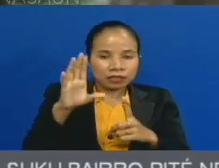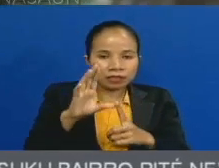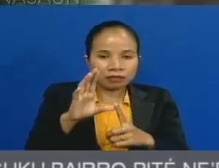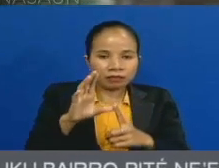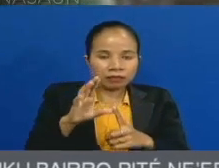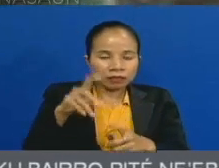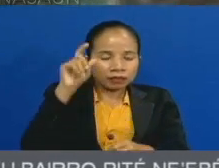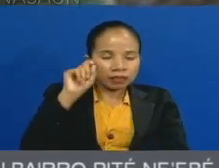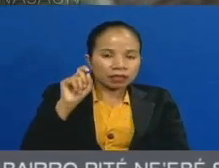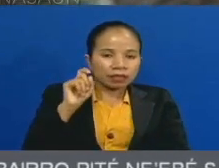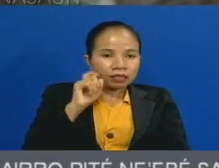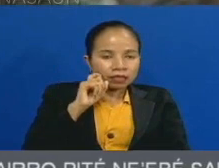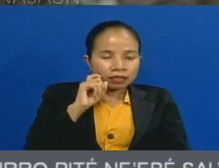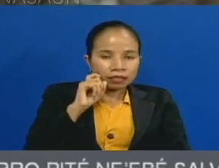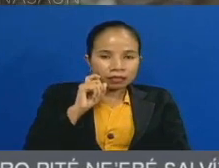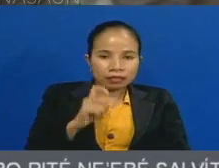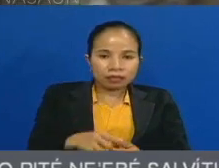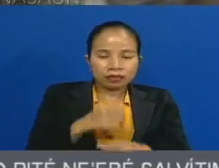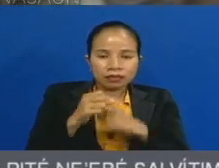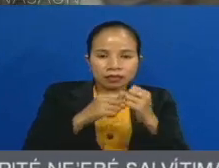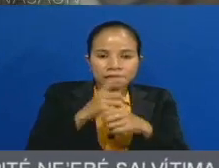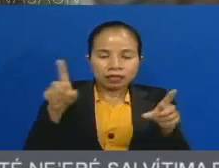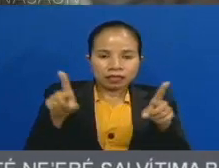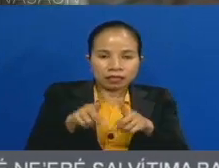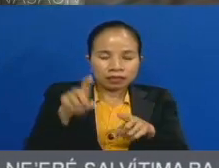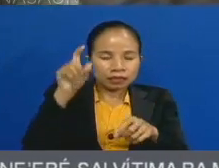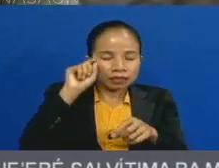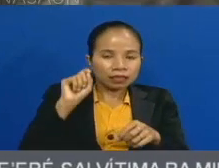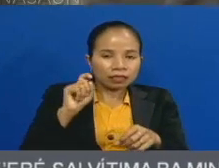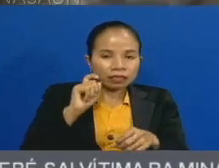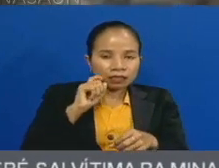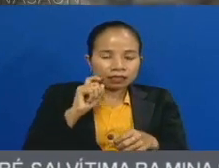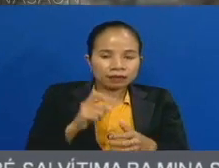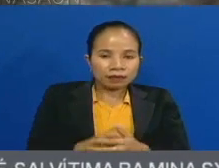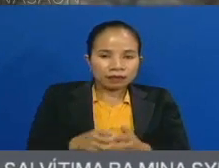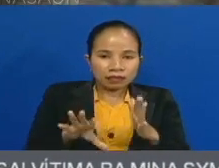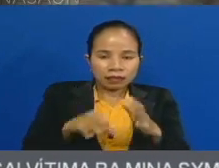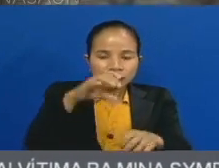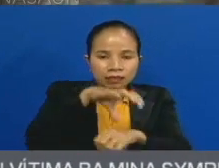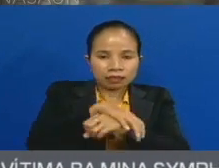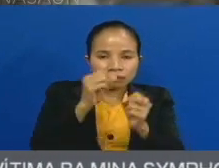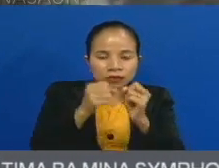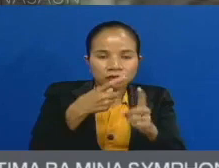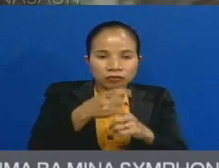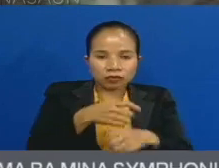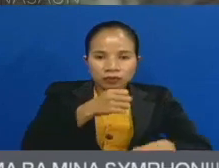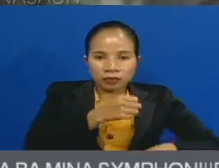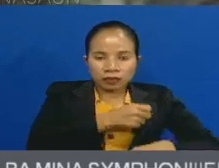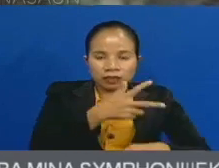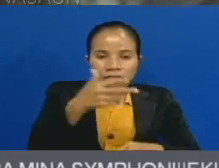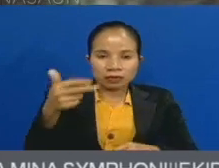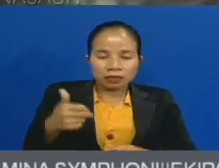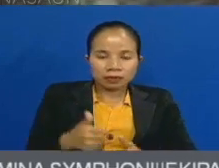chefe Carrala Xanana Guzmão. No já tinha em Hanesan, Xanana Guzmão, já tinha capturado Husi Militar